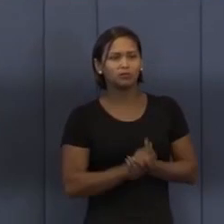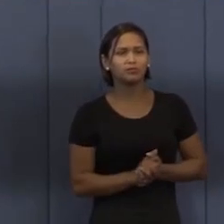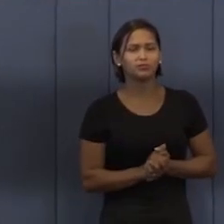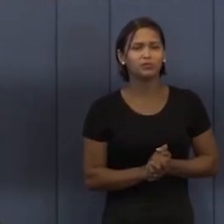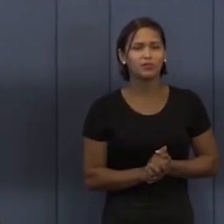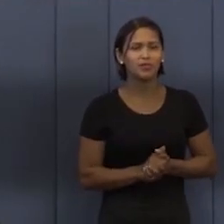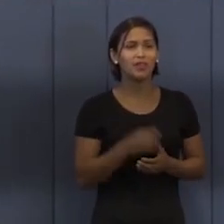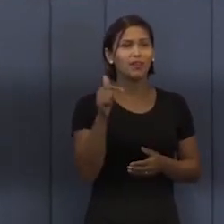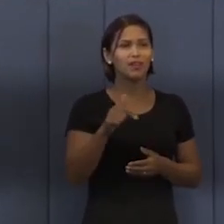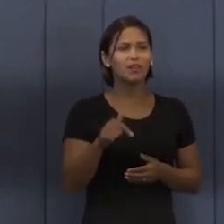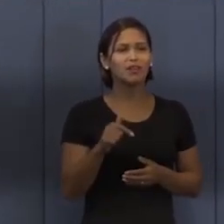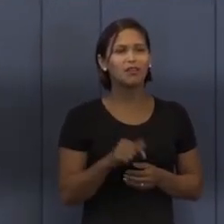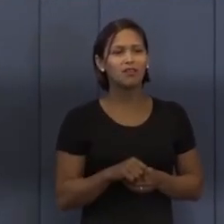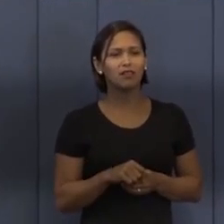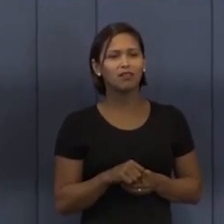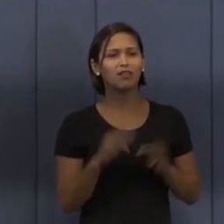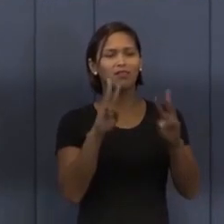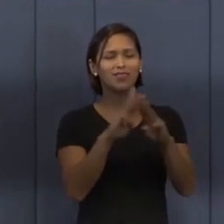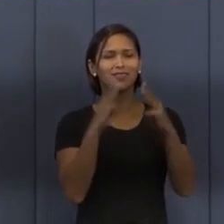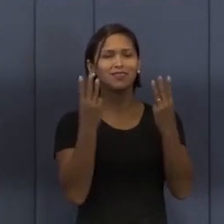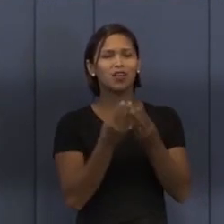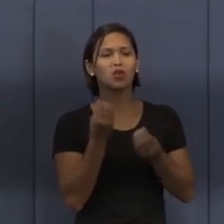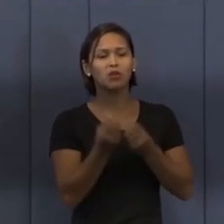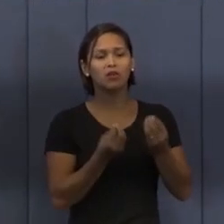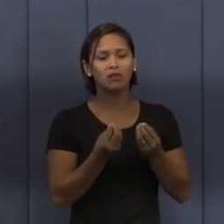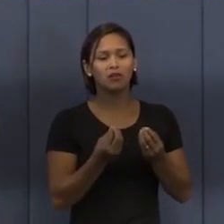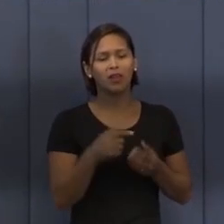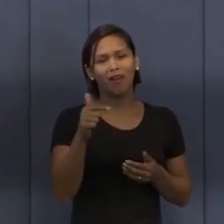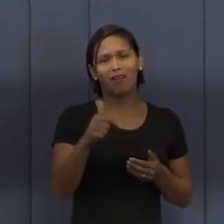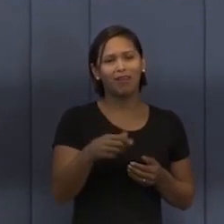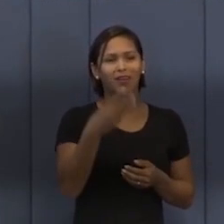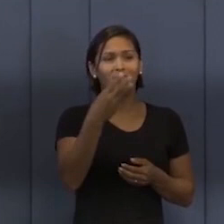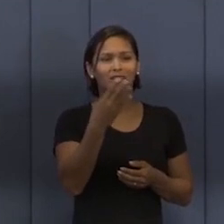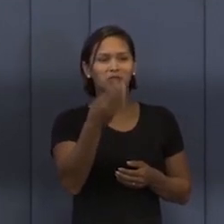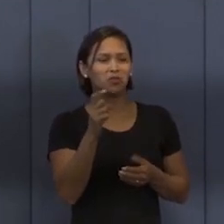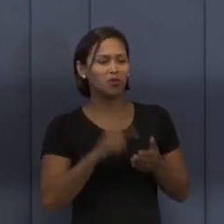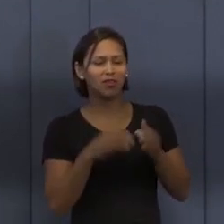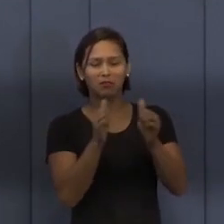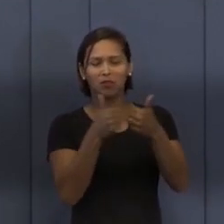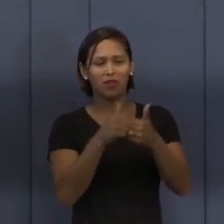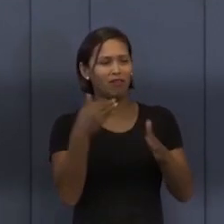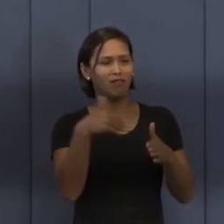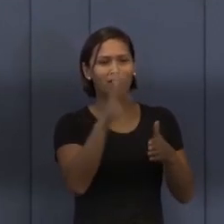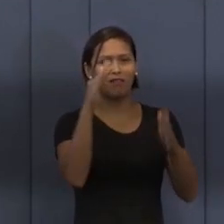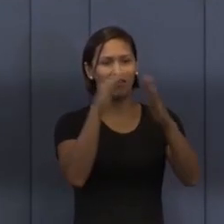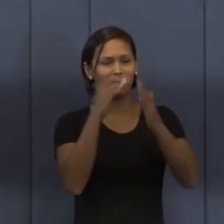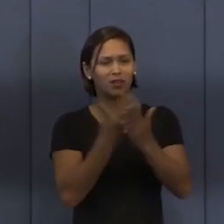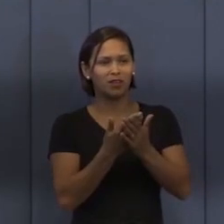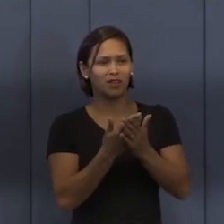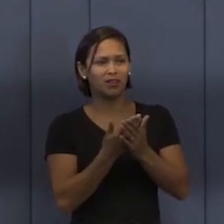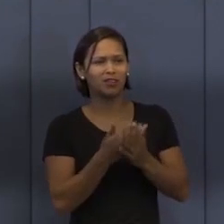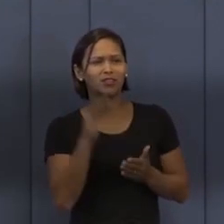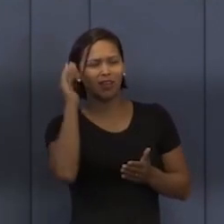ficou horrorizado, mas como assim? Aí eu falei, e aqui, em Israel, como é que é? Ah, aqui, 3, 4 anos, já toca no